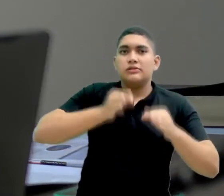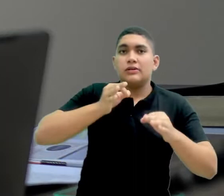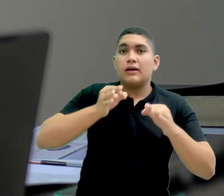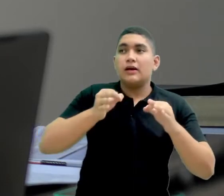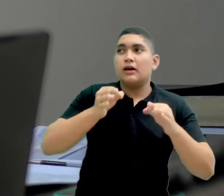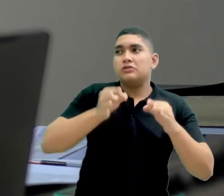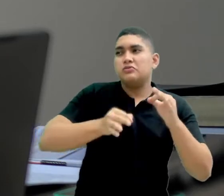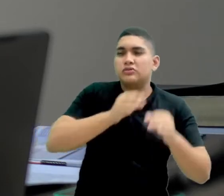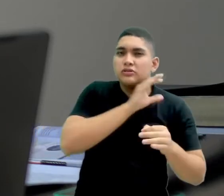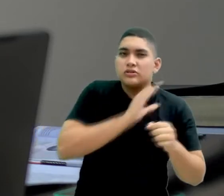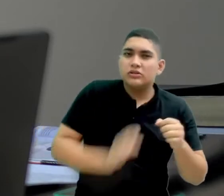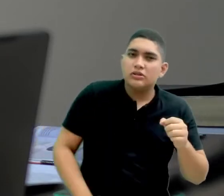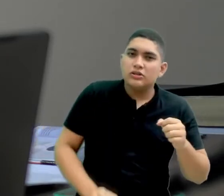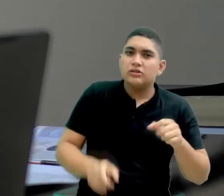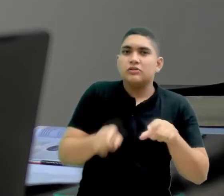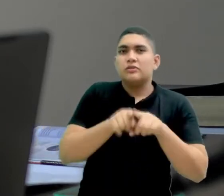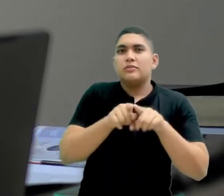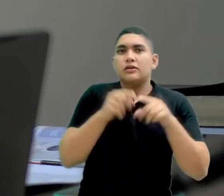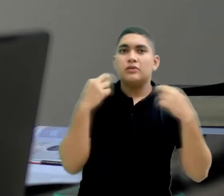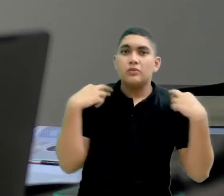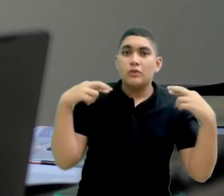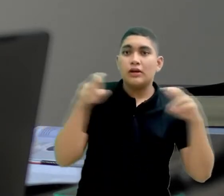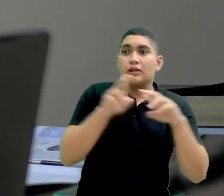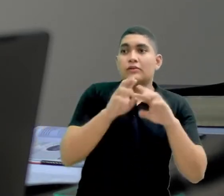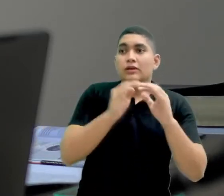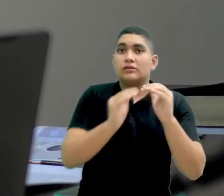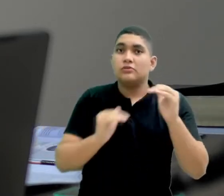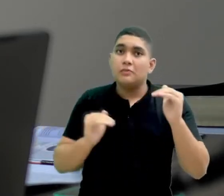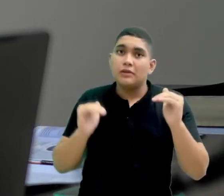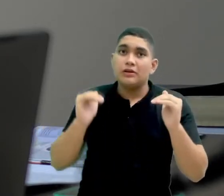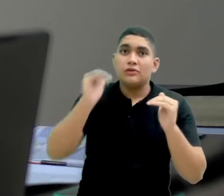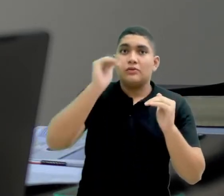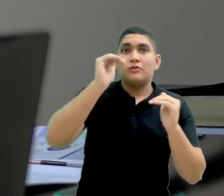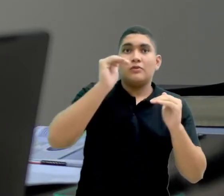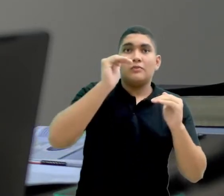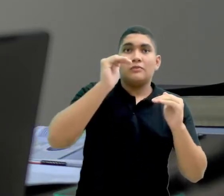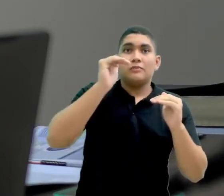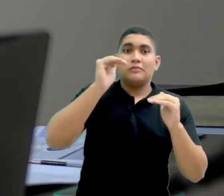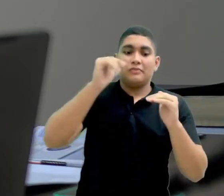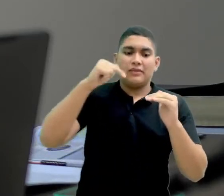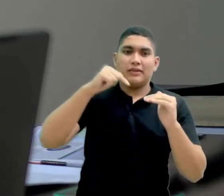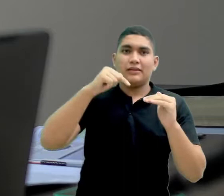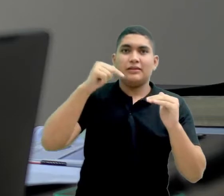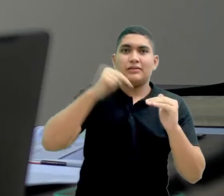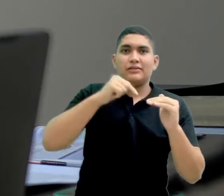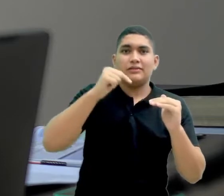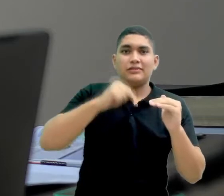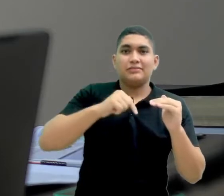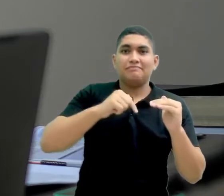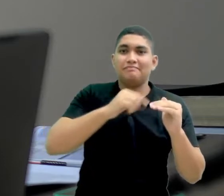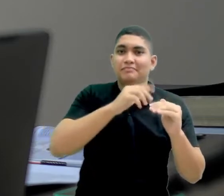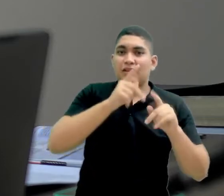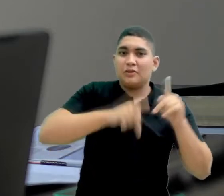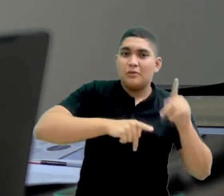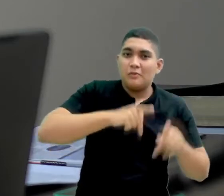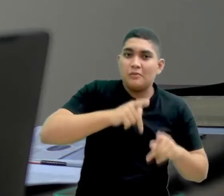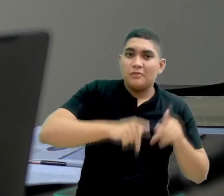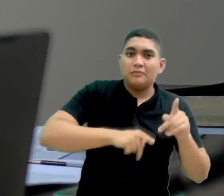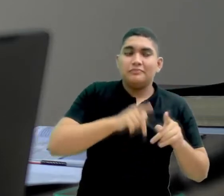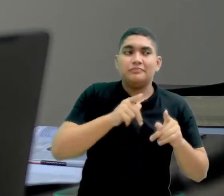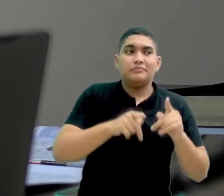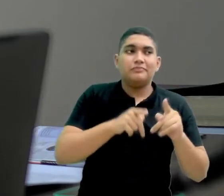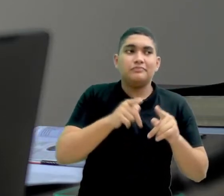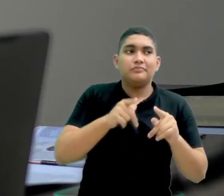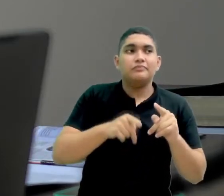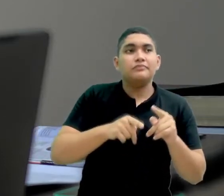Cristo, a justiça do reino, sendo superior, né, à justiça dos escribas e fariseus. Fale-nos um pouco,